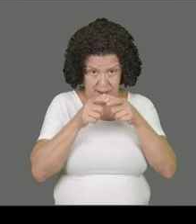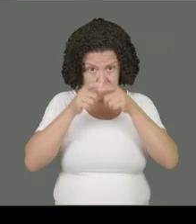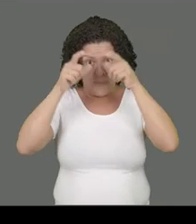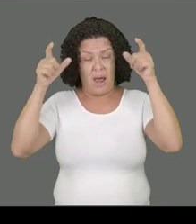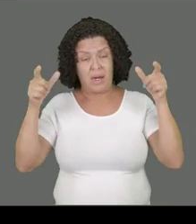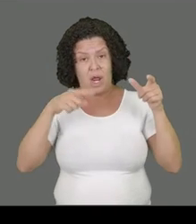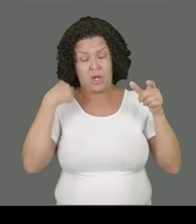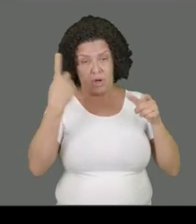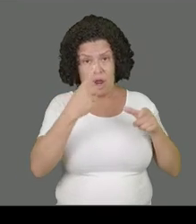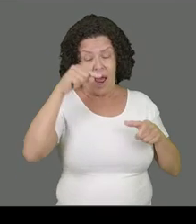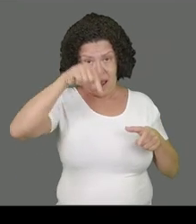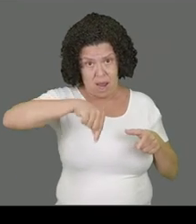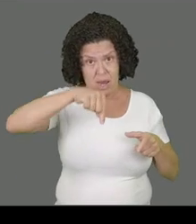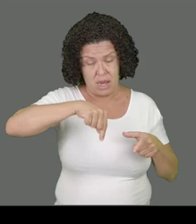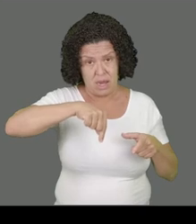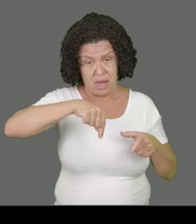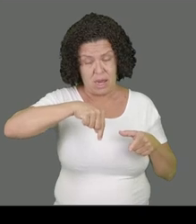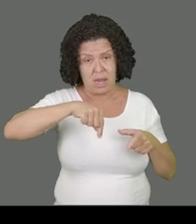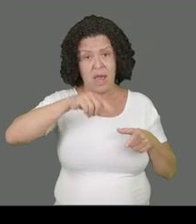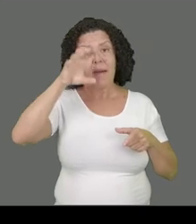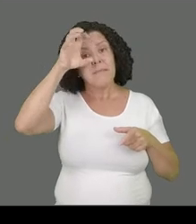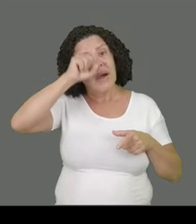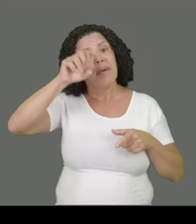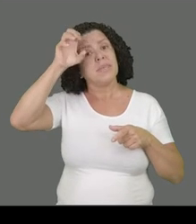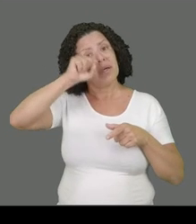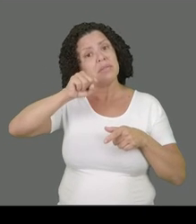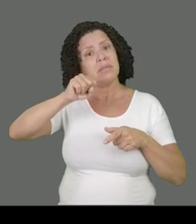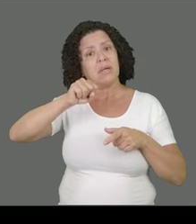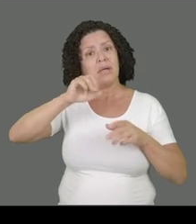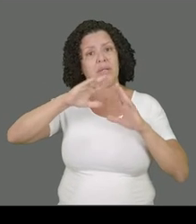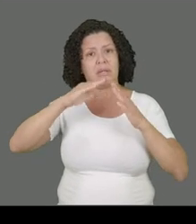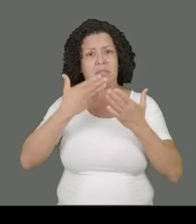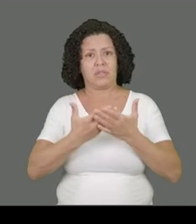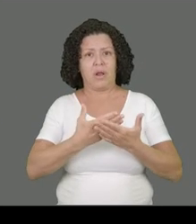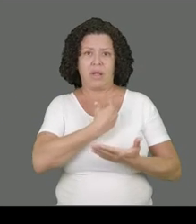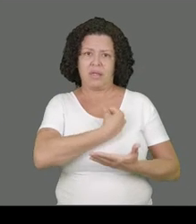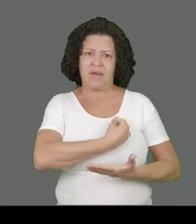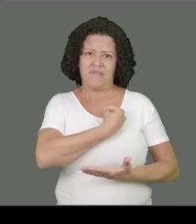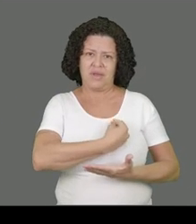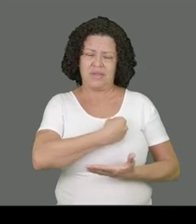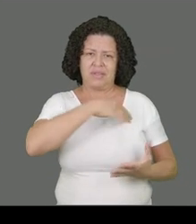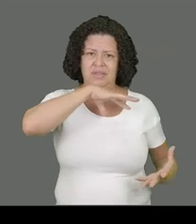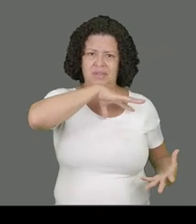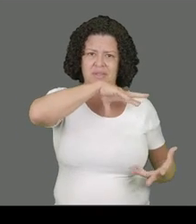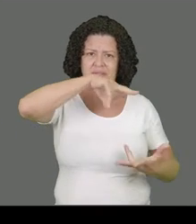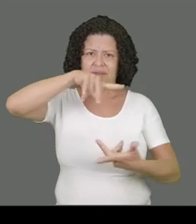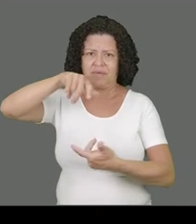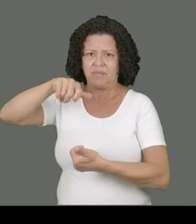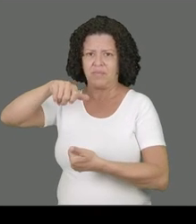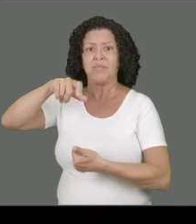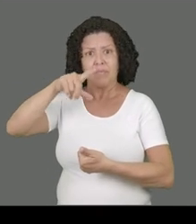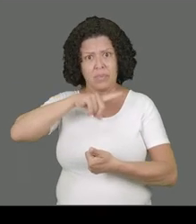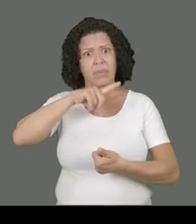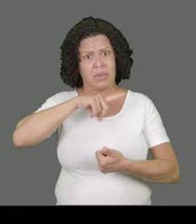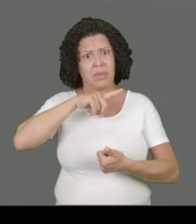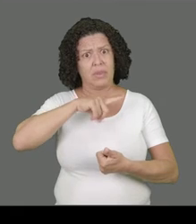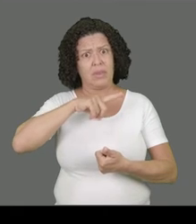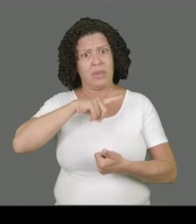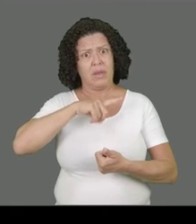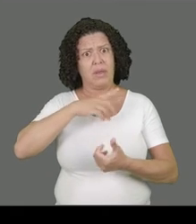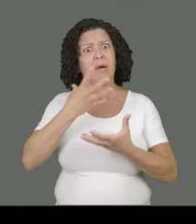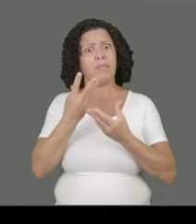maioria de nós estamos aqui para aprender nessa escola. E